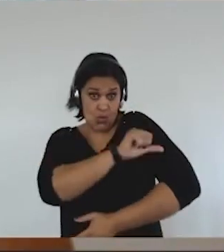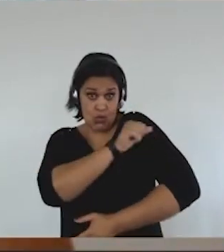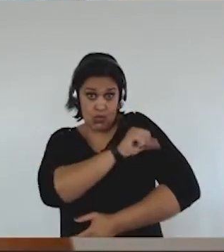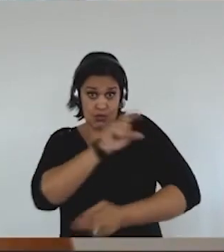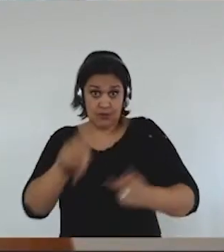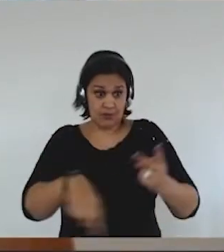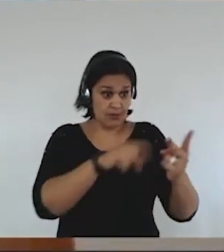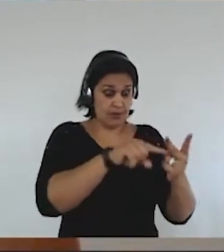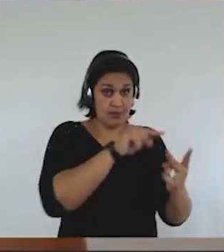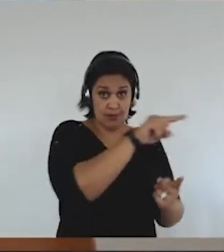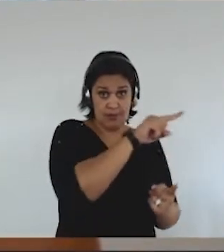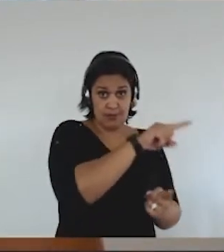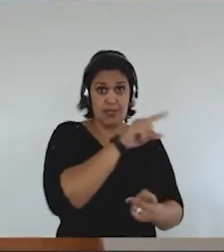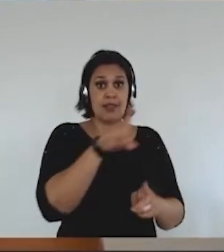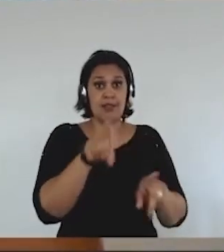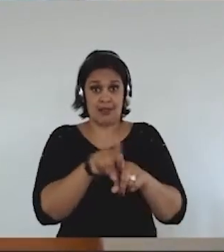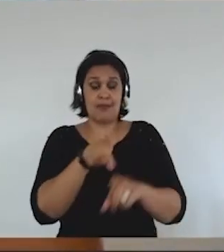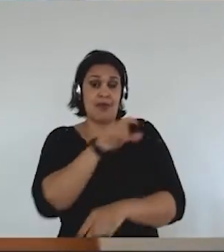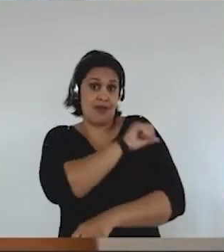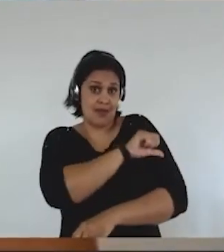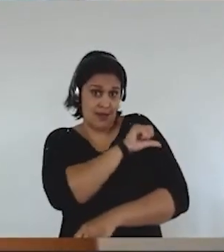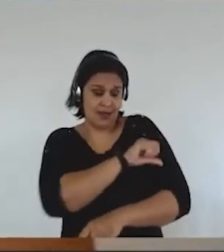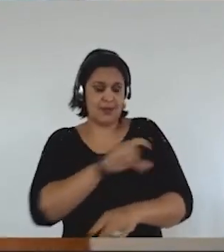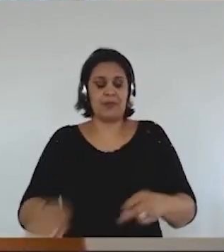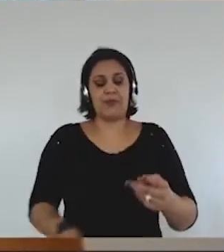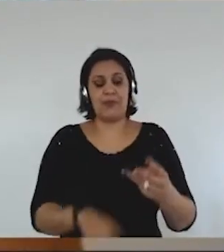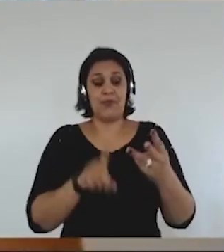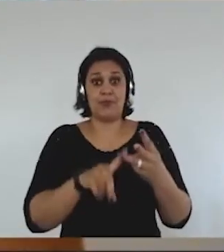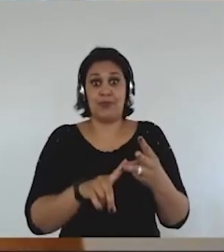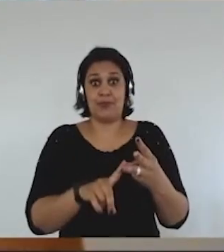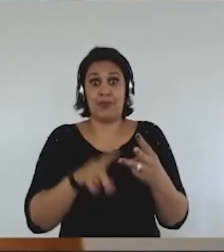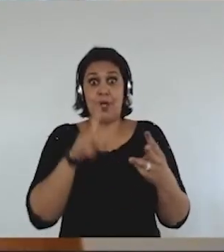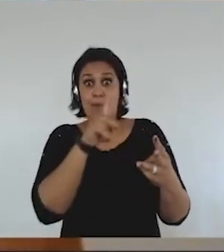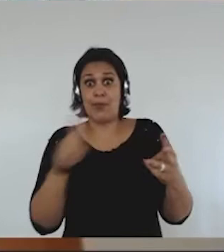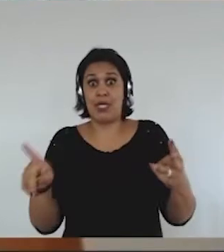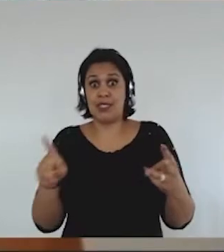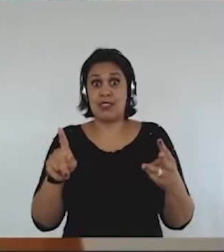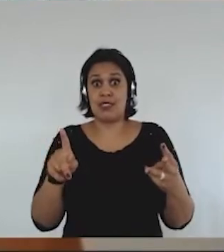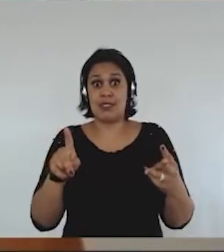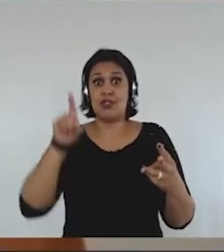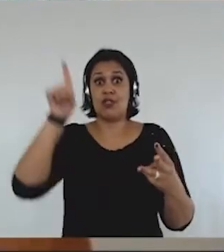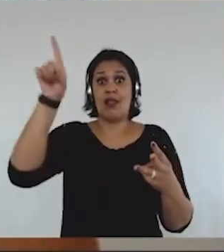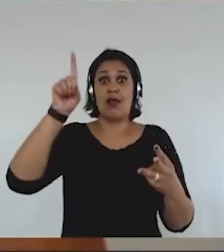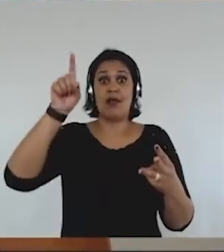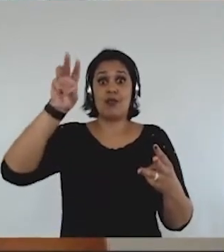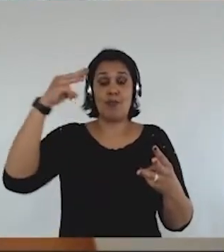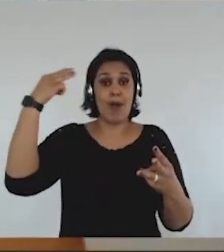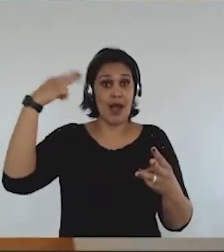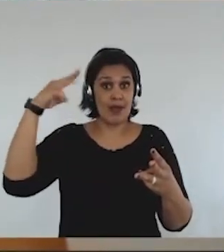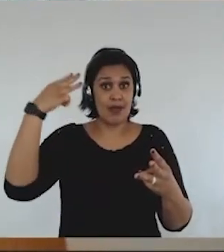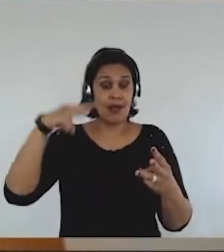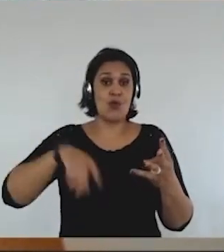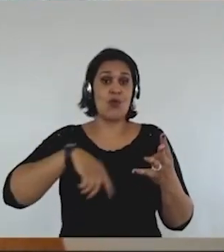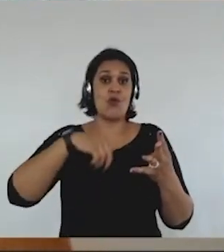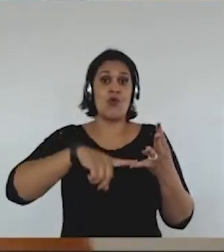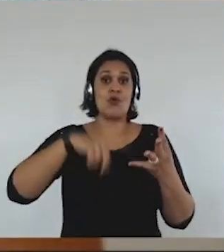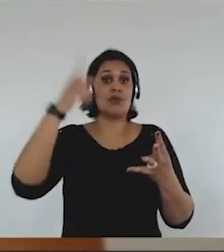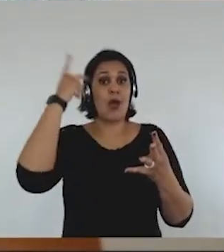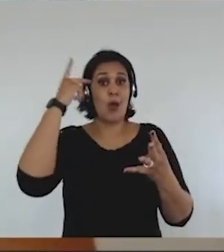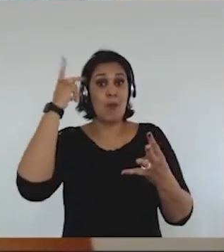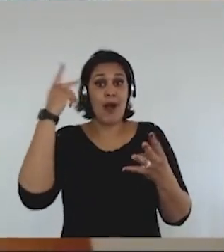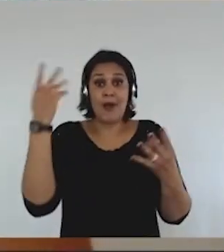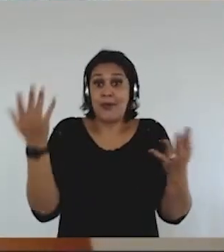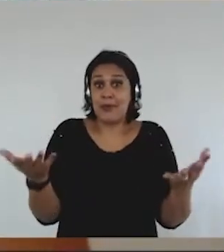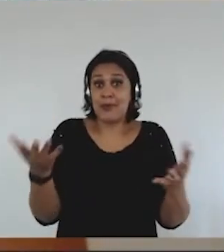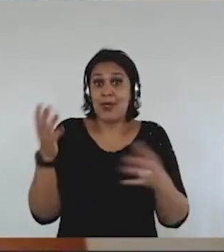no Rio, né, Cláudio? Cláudio é muito viajado também. Nosso presidente Daniel Blume no Maranhão, Yuri Sayone em São Paulo, o pessoal